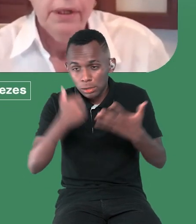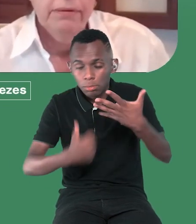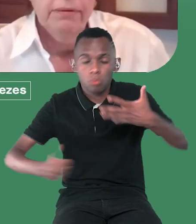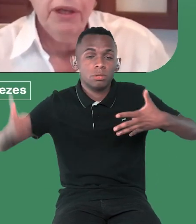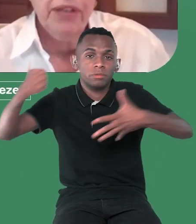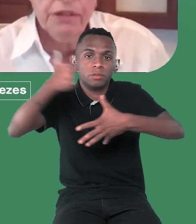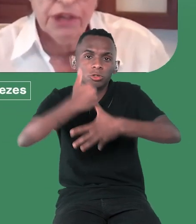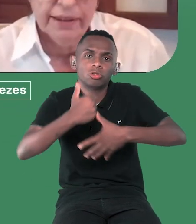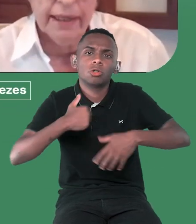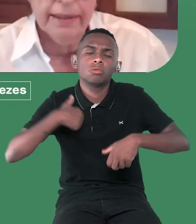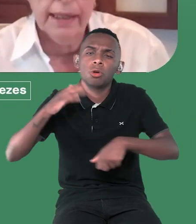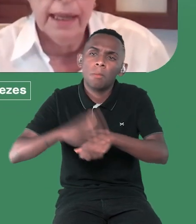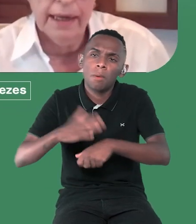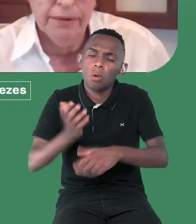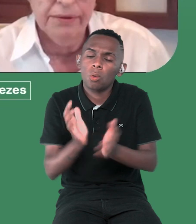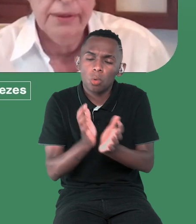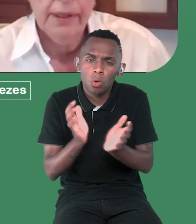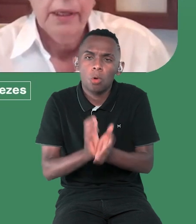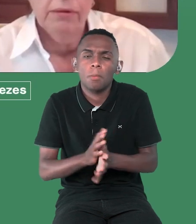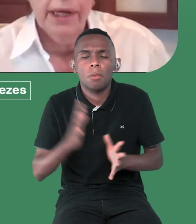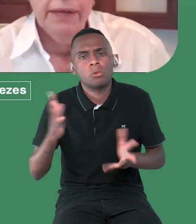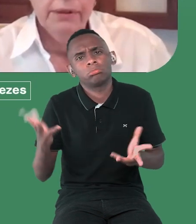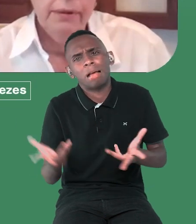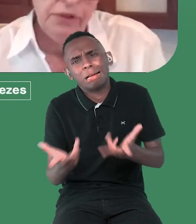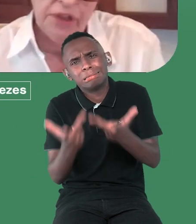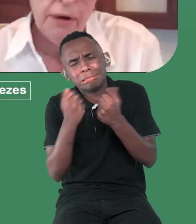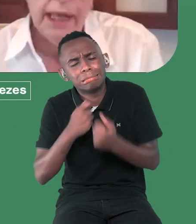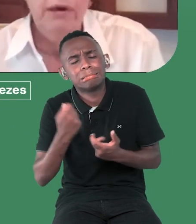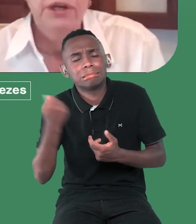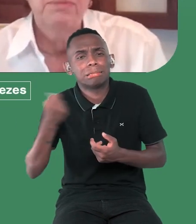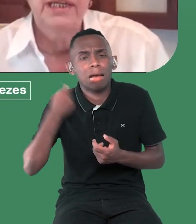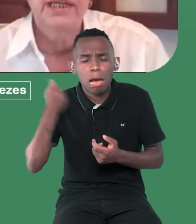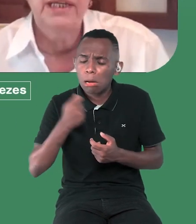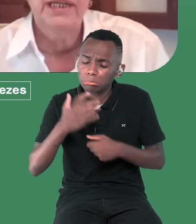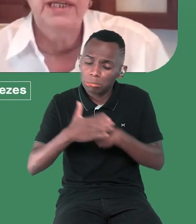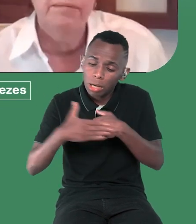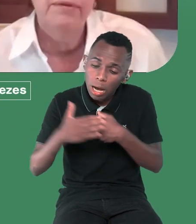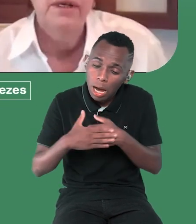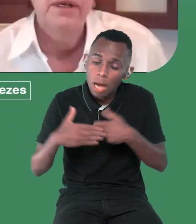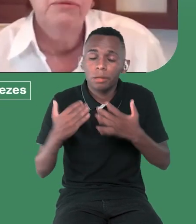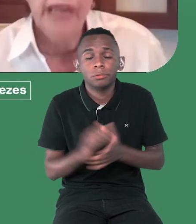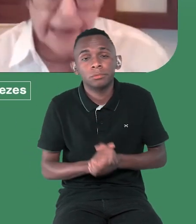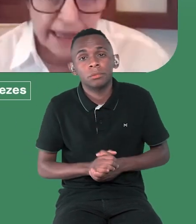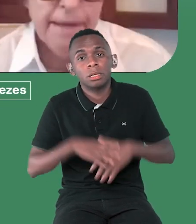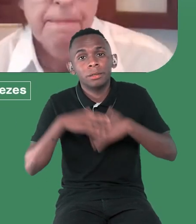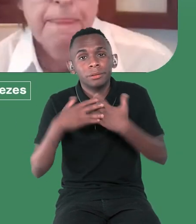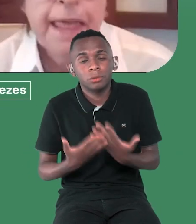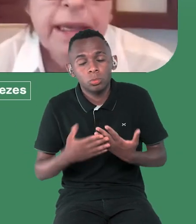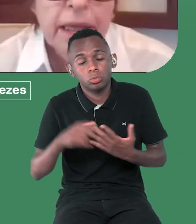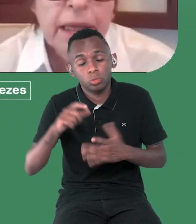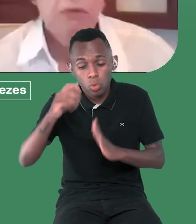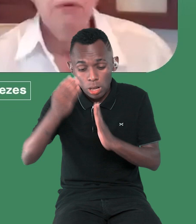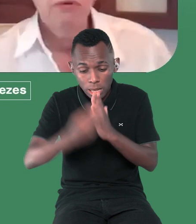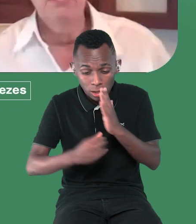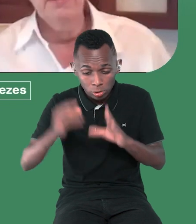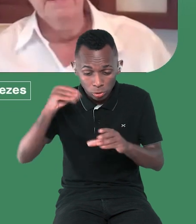Privilegiando os meus artistas queridos. No livro O Senhor Relógio, por exemplo, nós temos o Dalí,